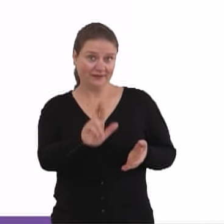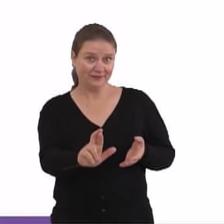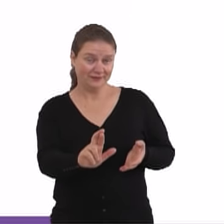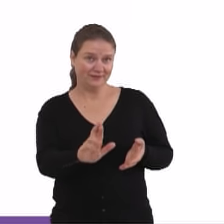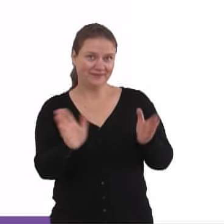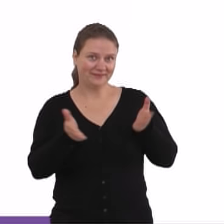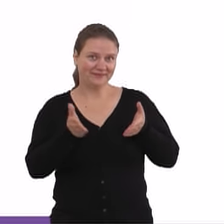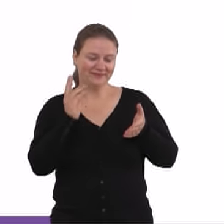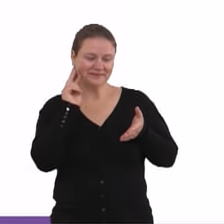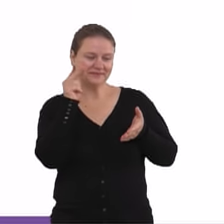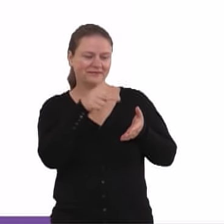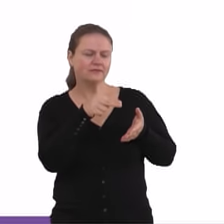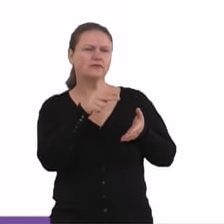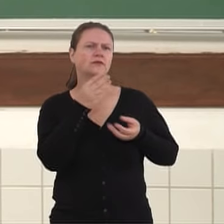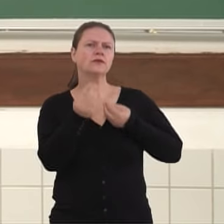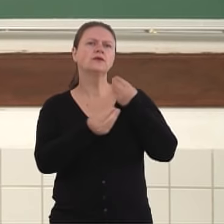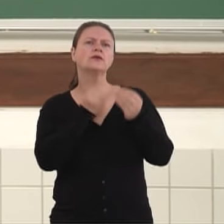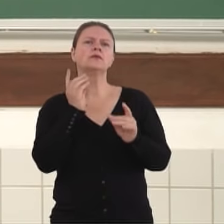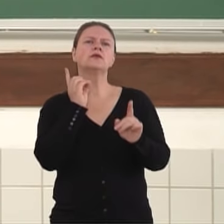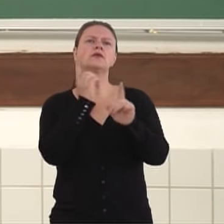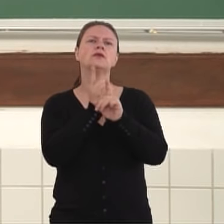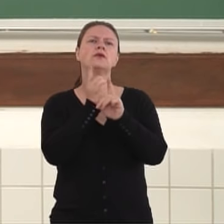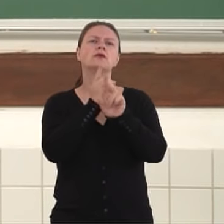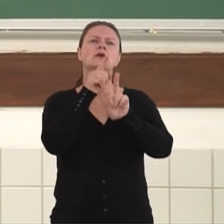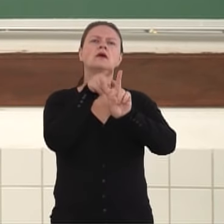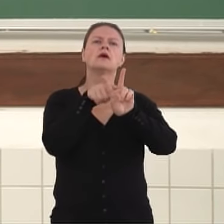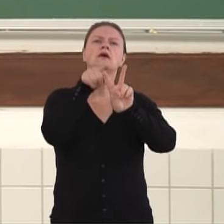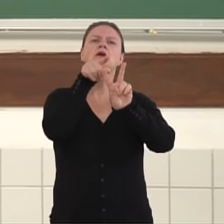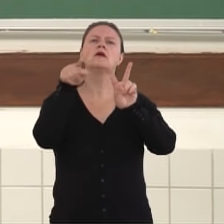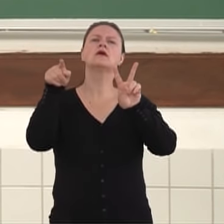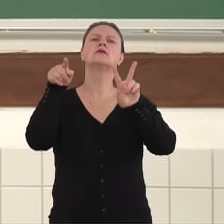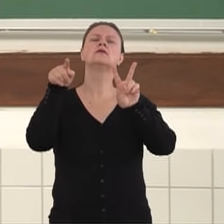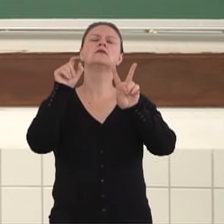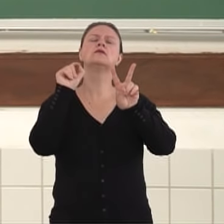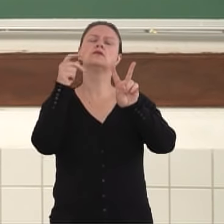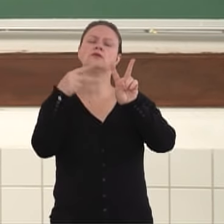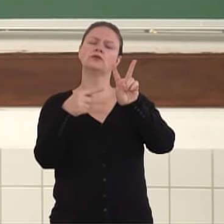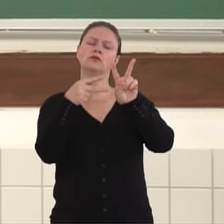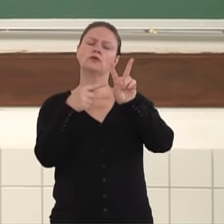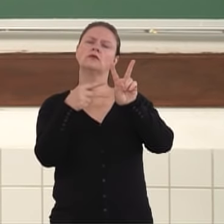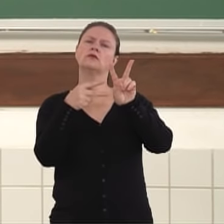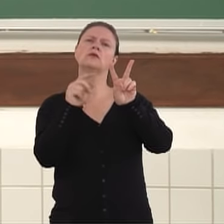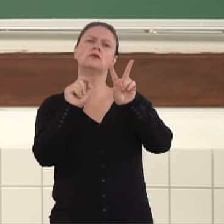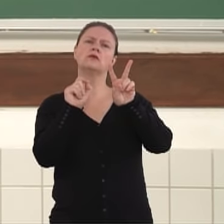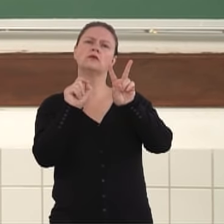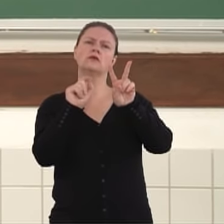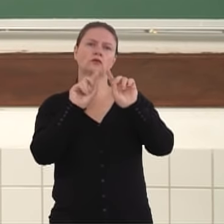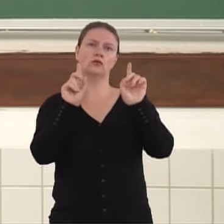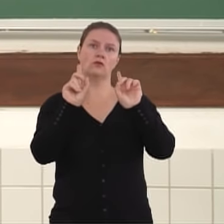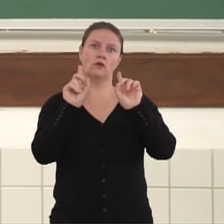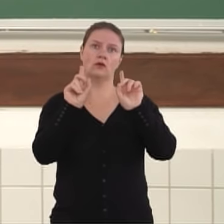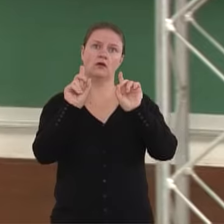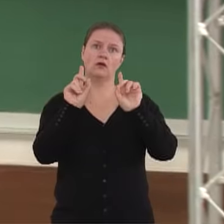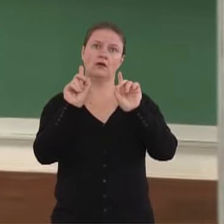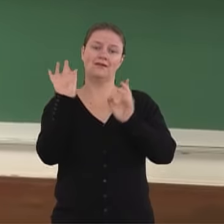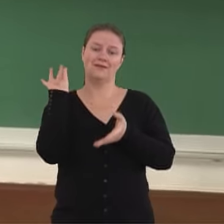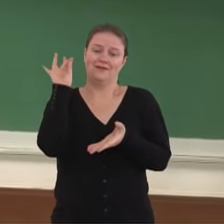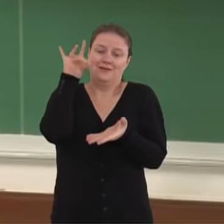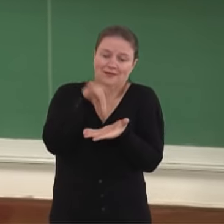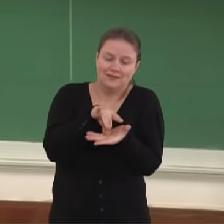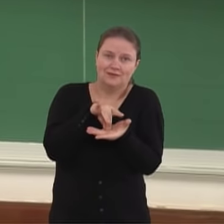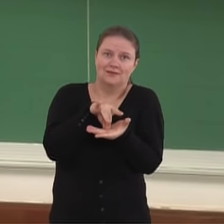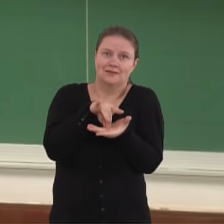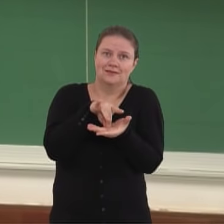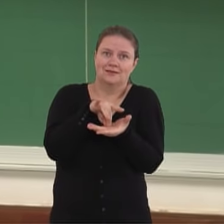olha lá. Como é que eu acho a raiz quadrada de 2? Nós já sabemos que a raiz quadrada de 2 não é uma raiz quadrada